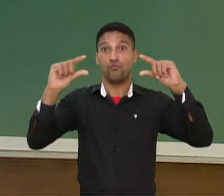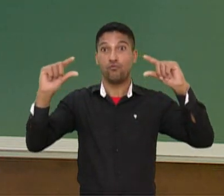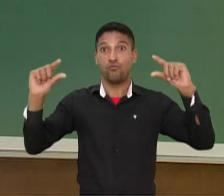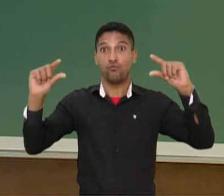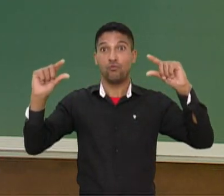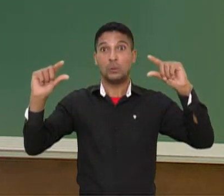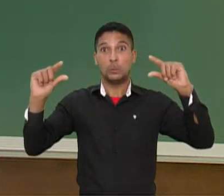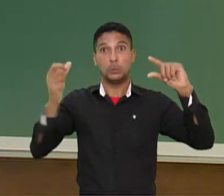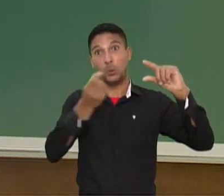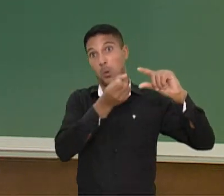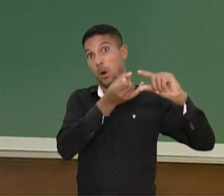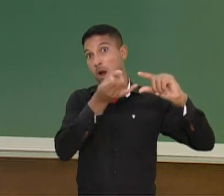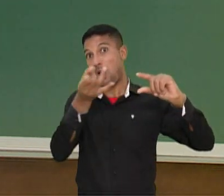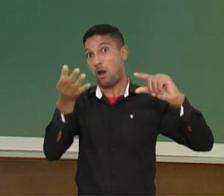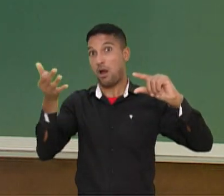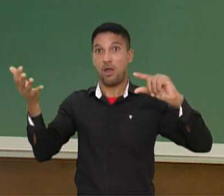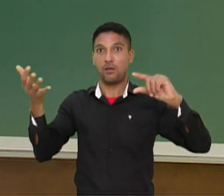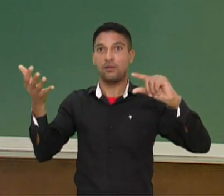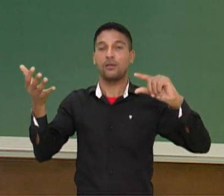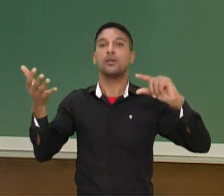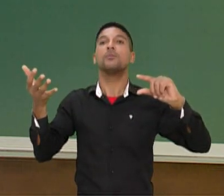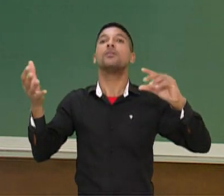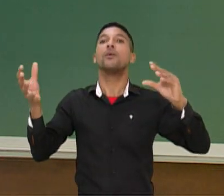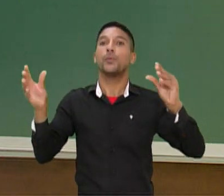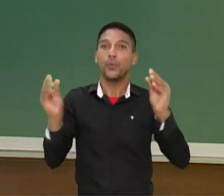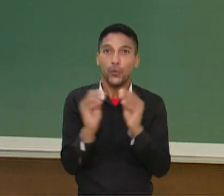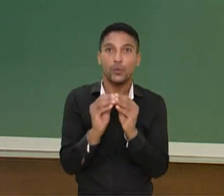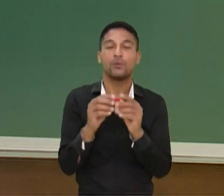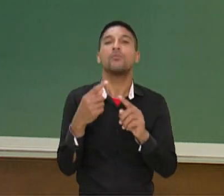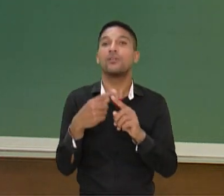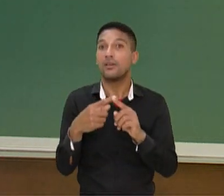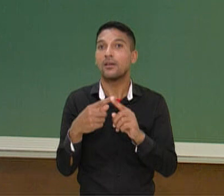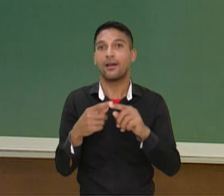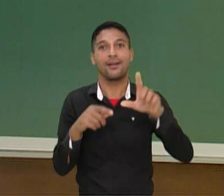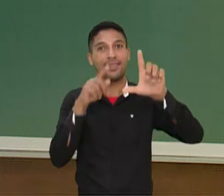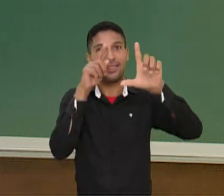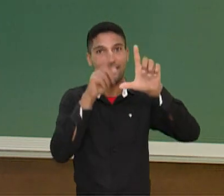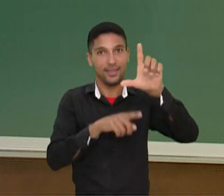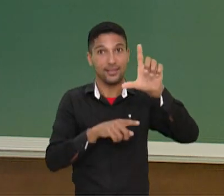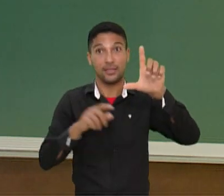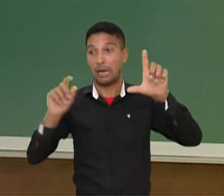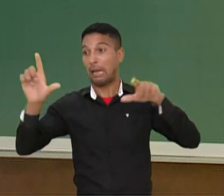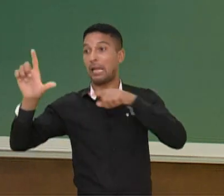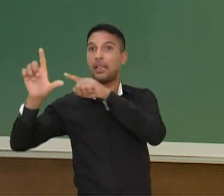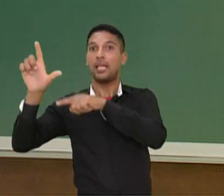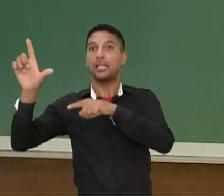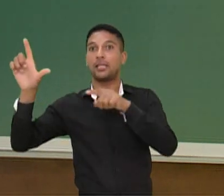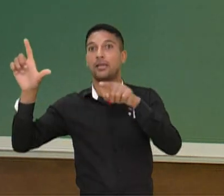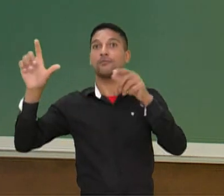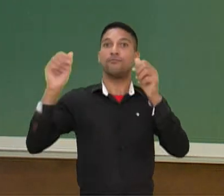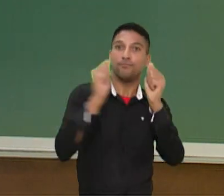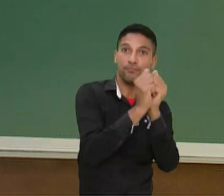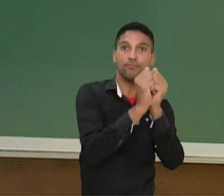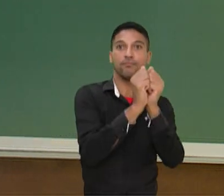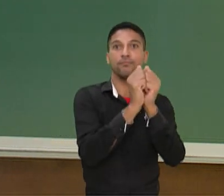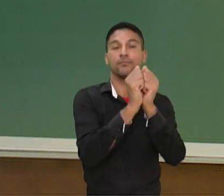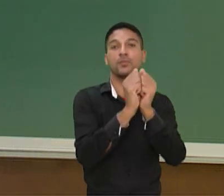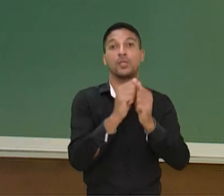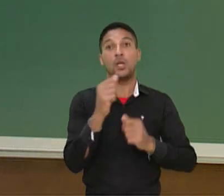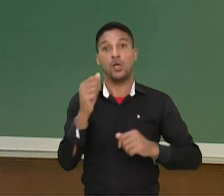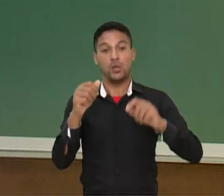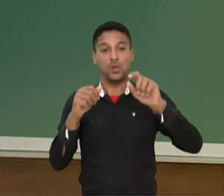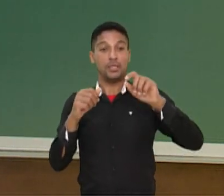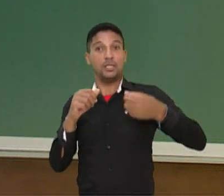curta, porque nós vamos juntar letra com letra, número com número, tá bom? Para ela ficar mais curta. Na